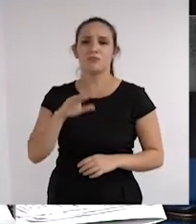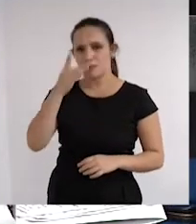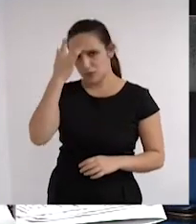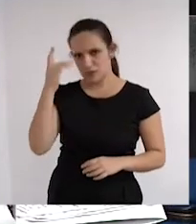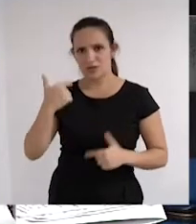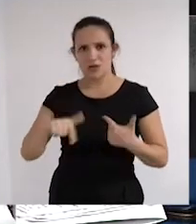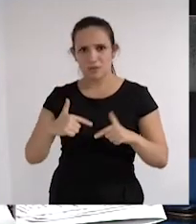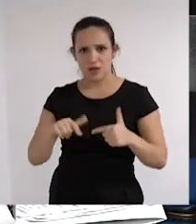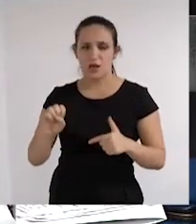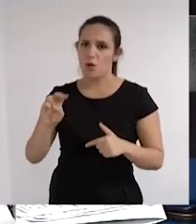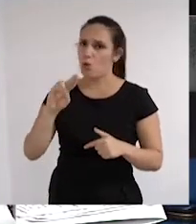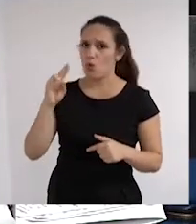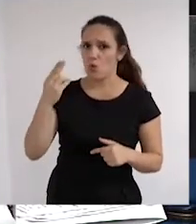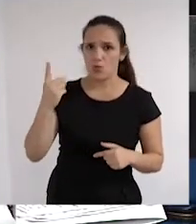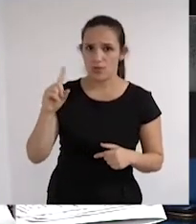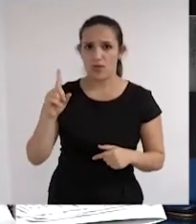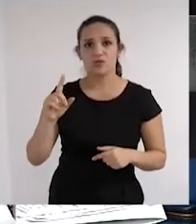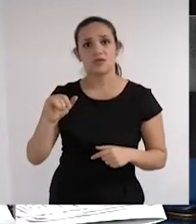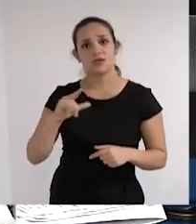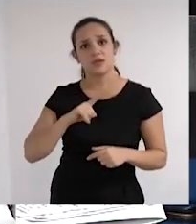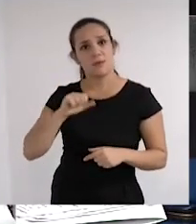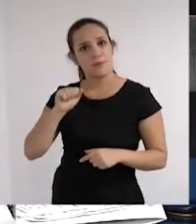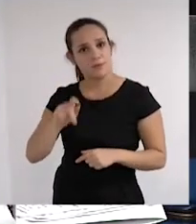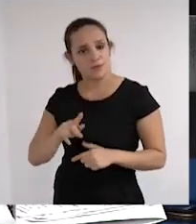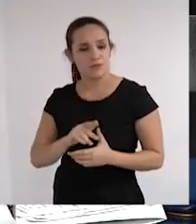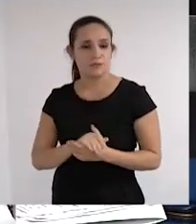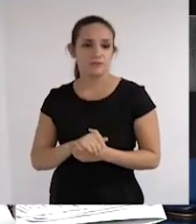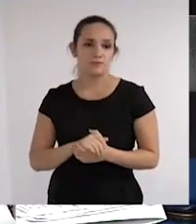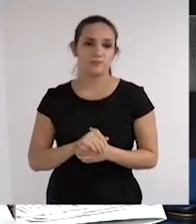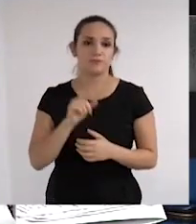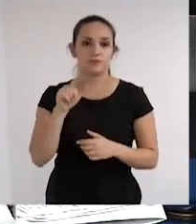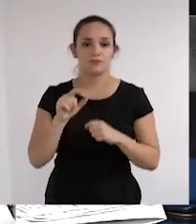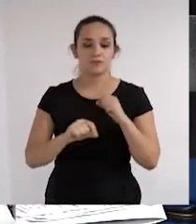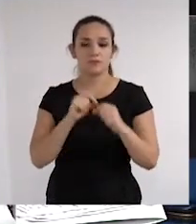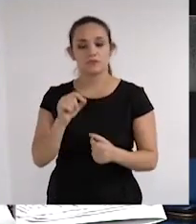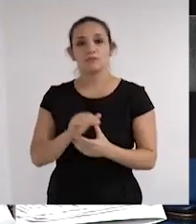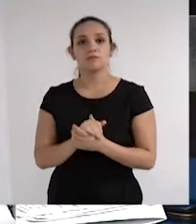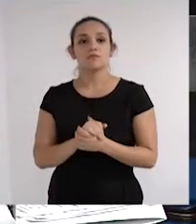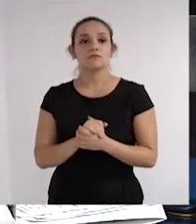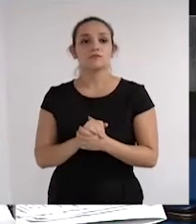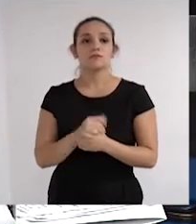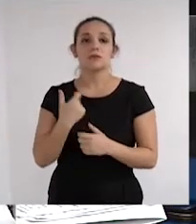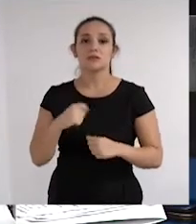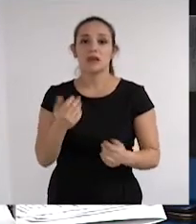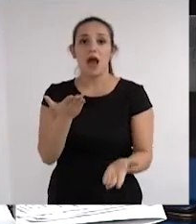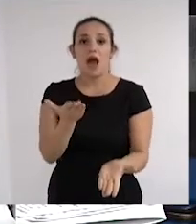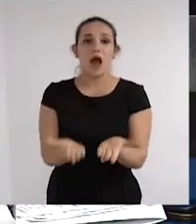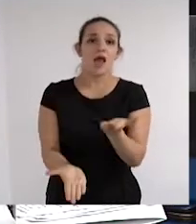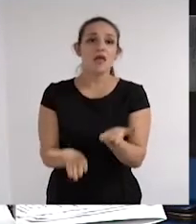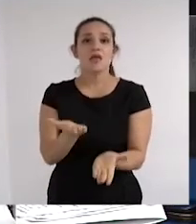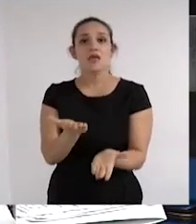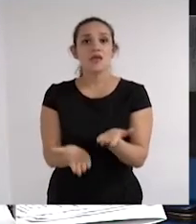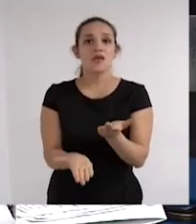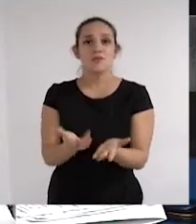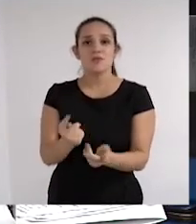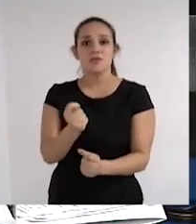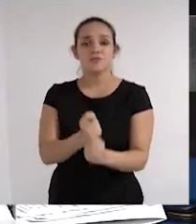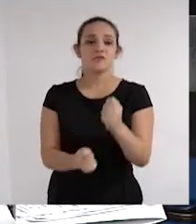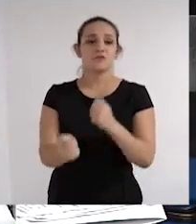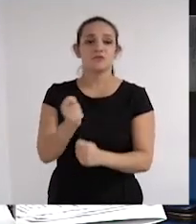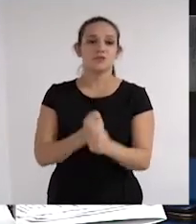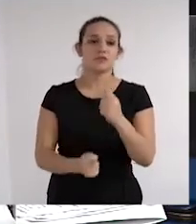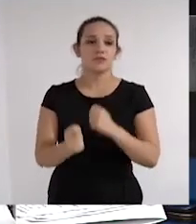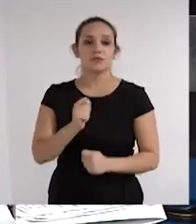dos pensionistas, observados critérios que preservem o equilíbrio financeiro e atuarial e o dispositivo desse artigo,